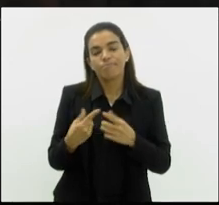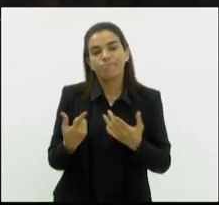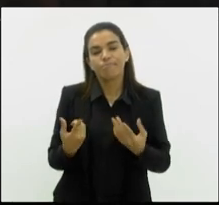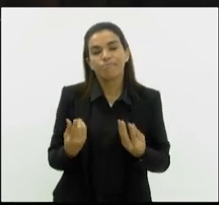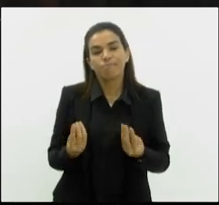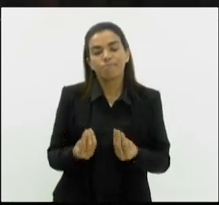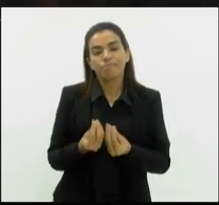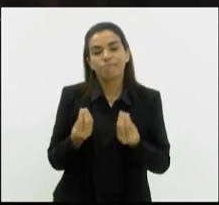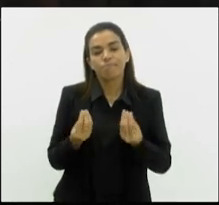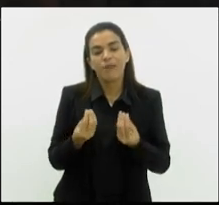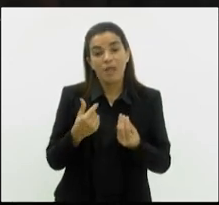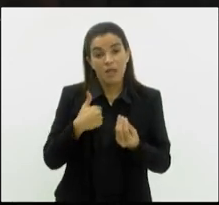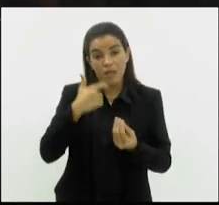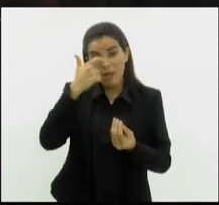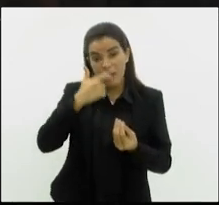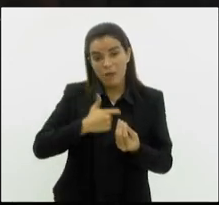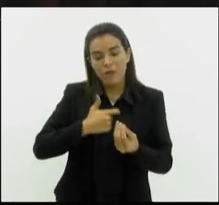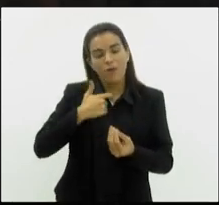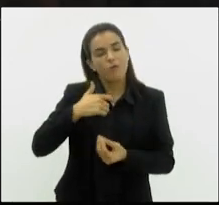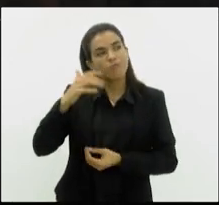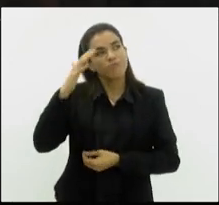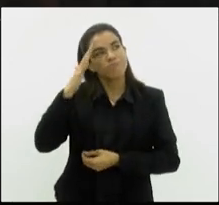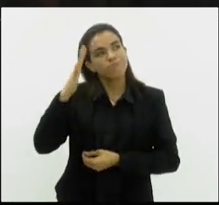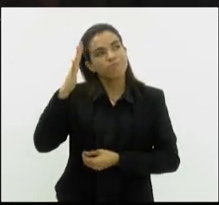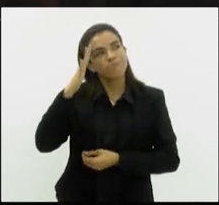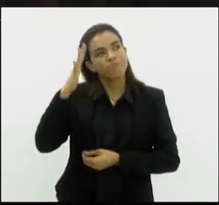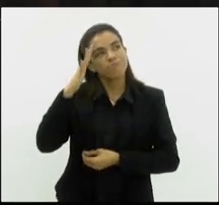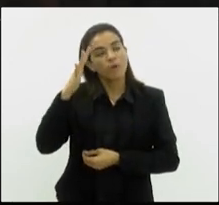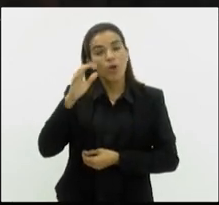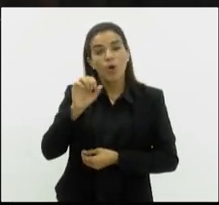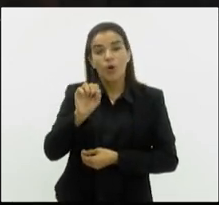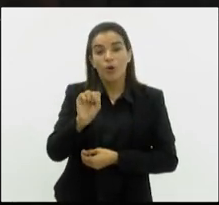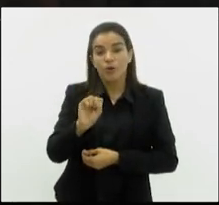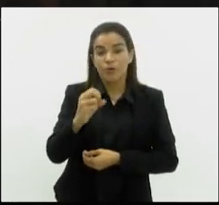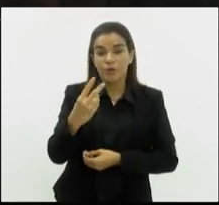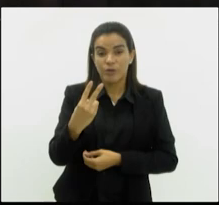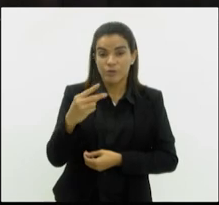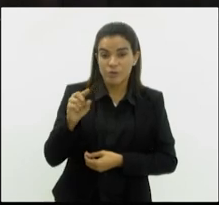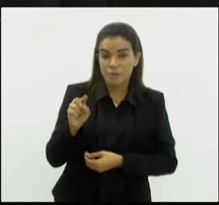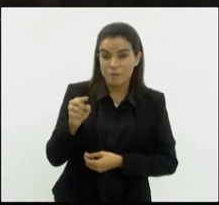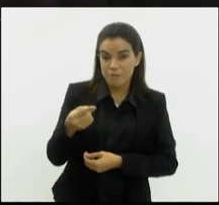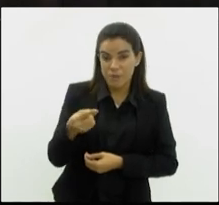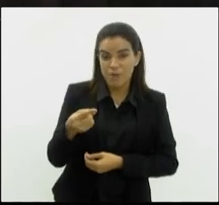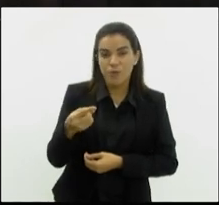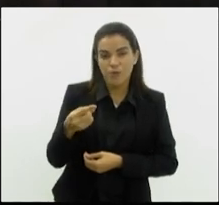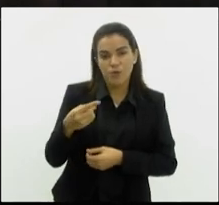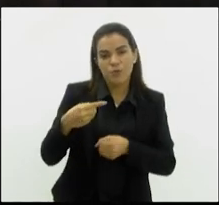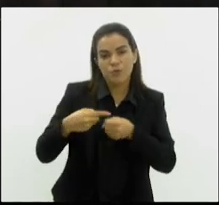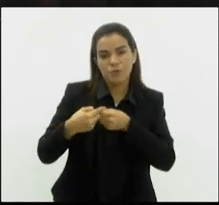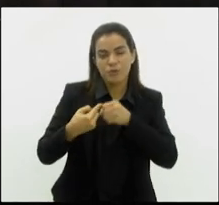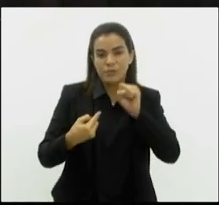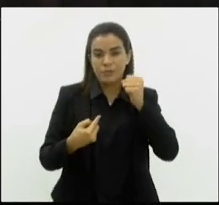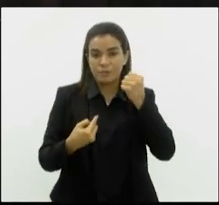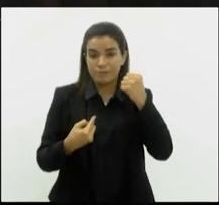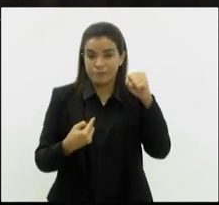eu imagino os 82 mil habitantes de Seropédica